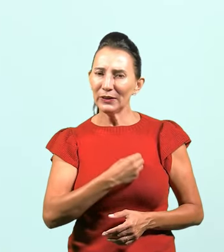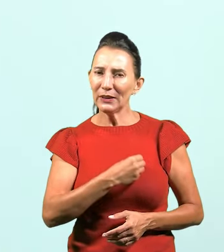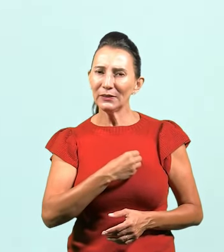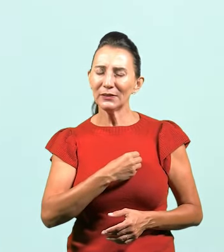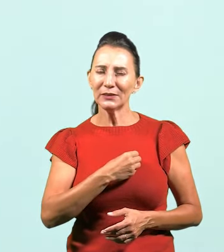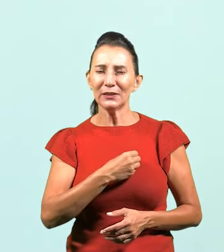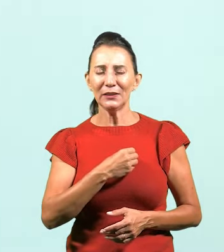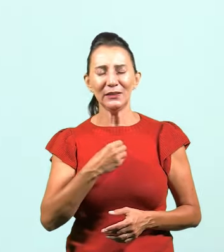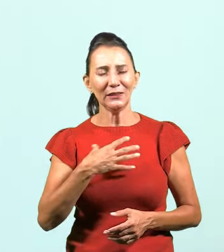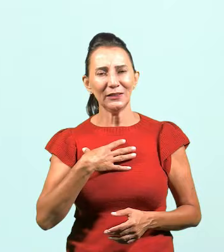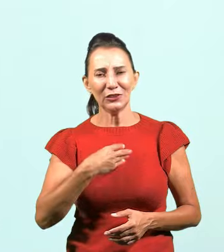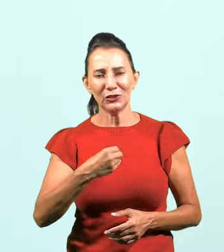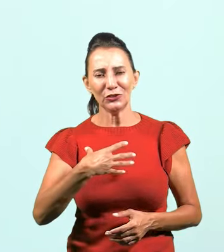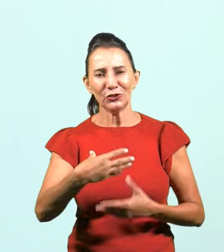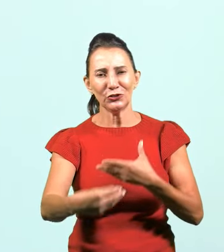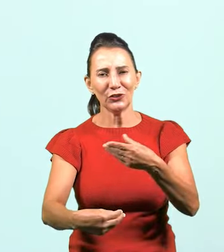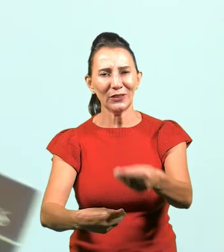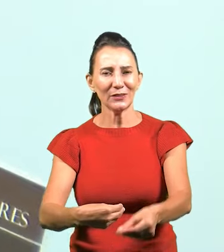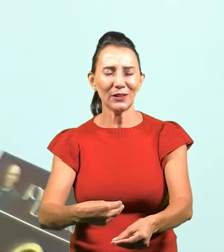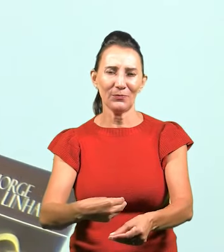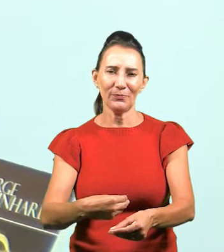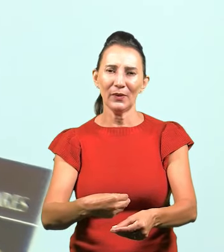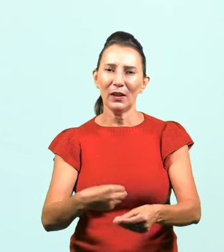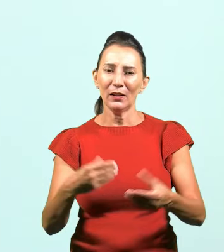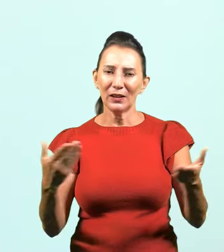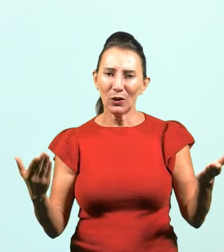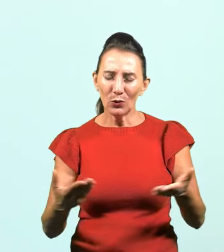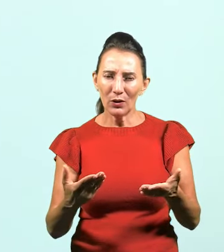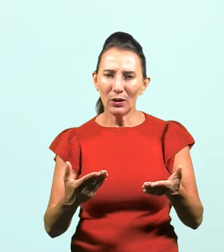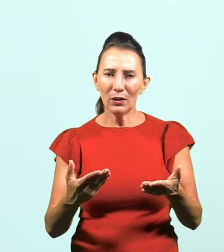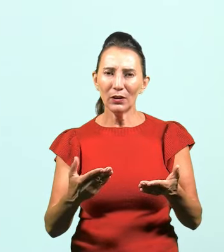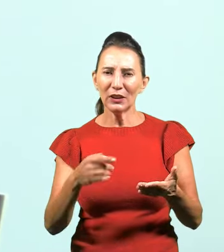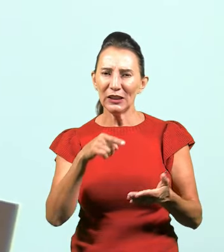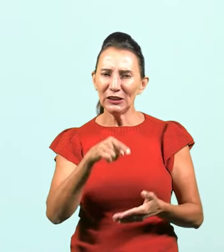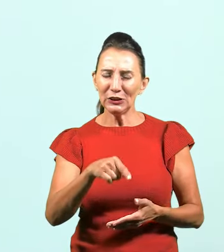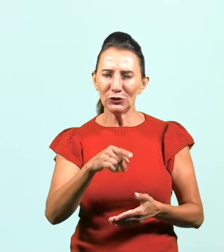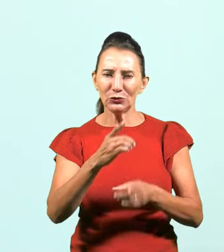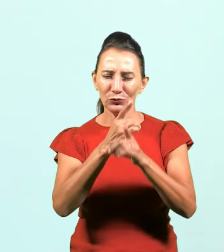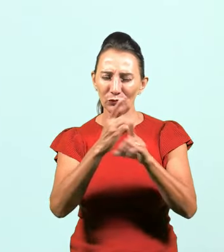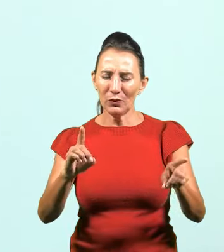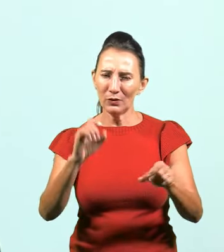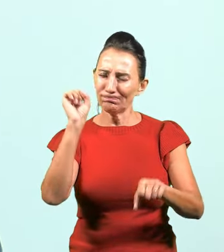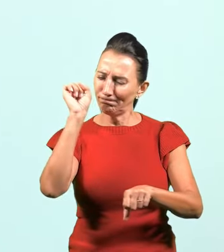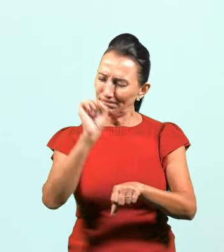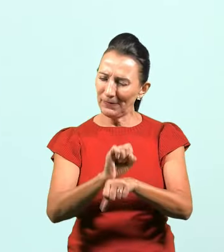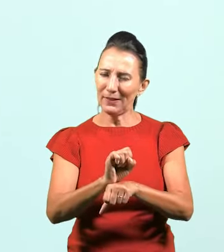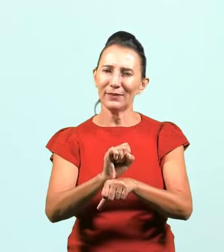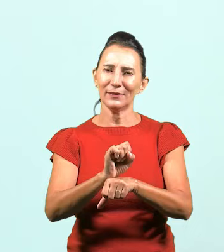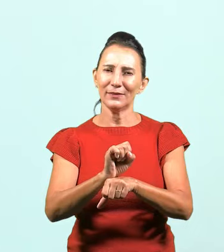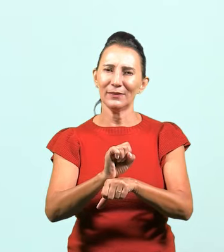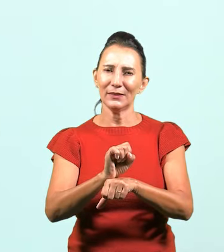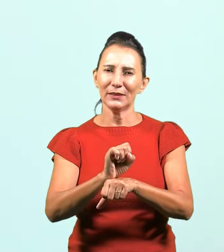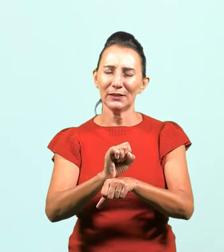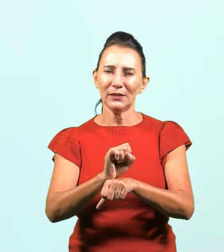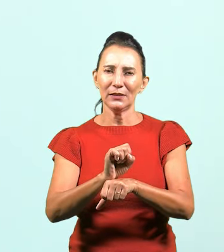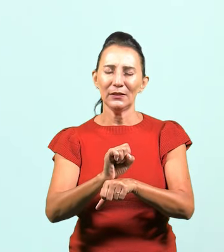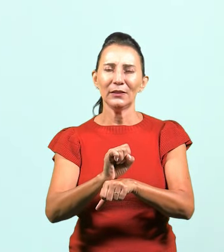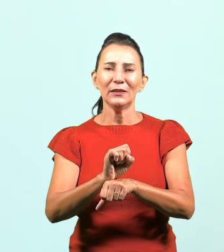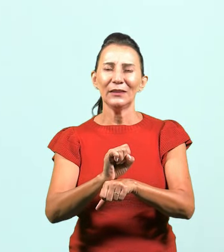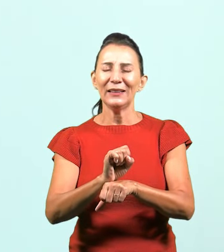em vidas e também na sua geração. Que seja paralisado esta ação de